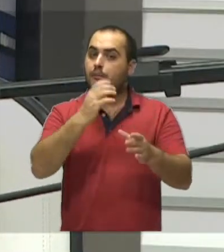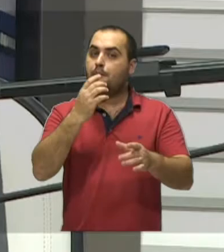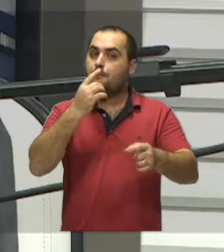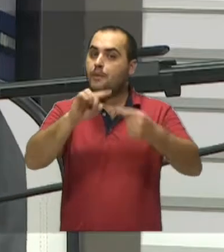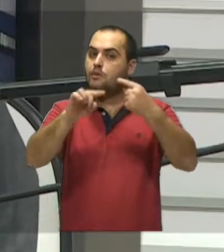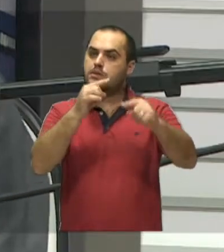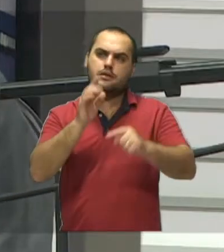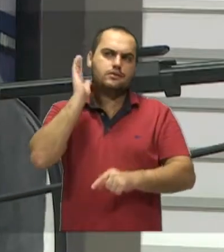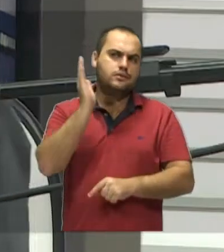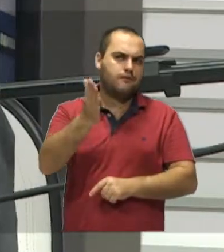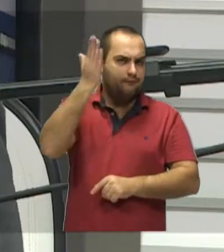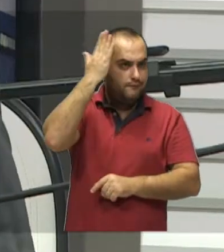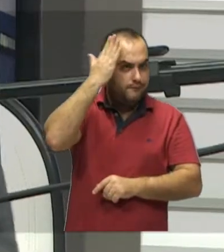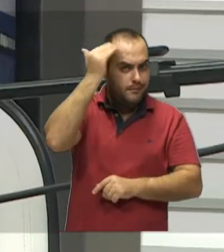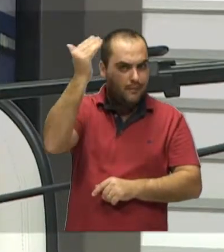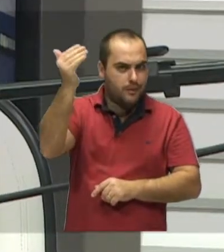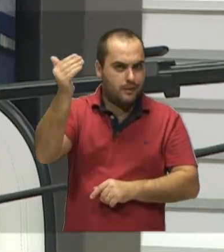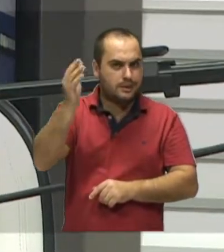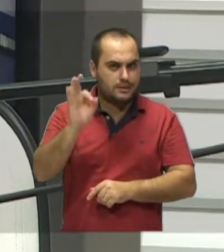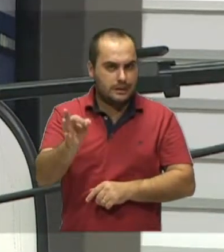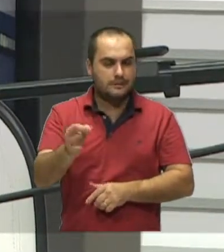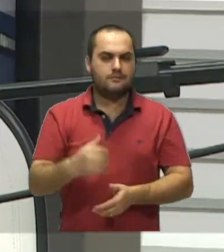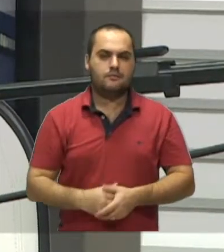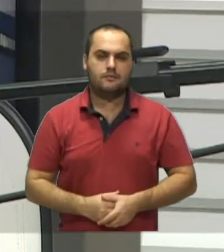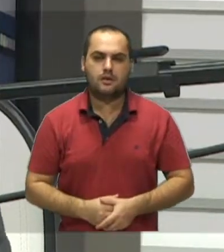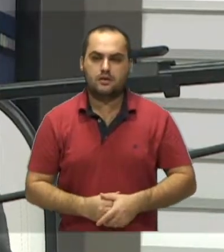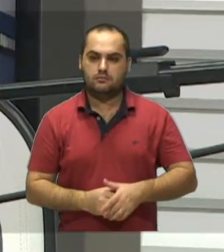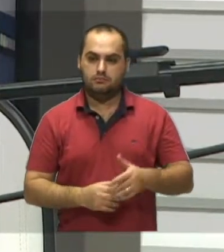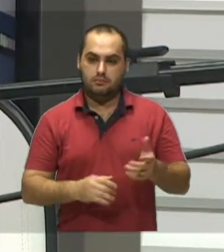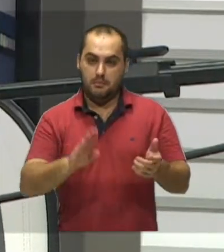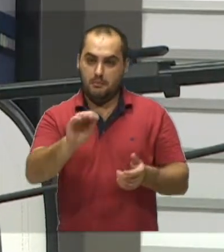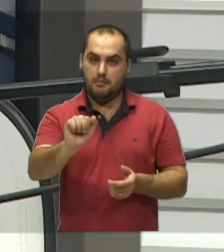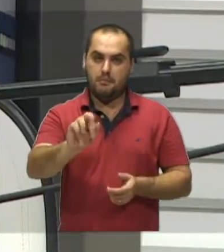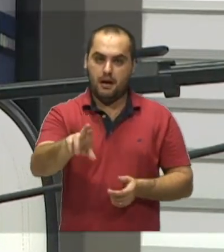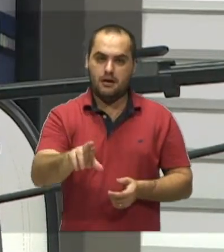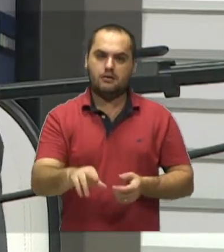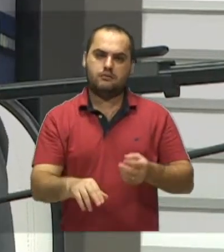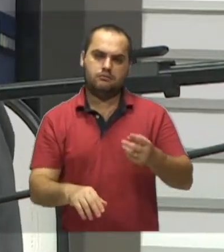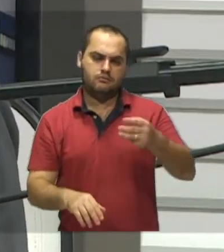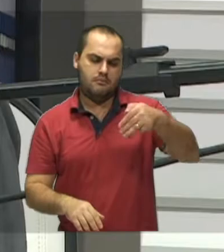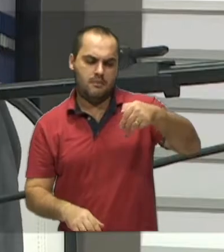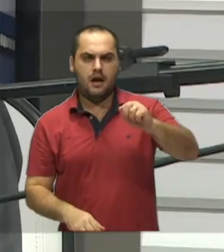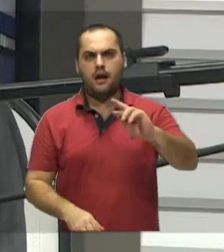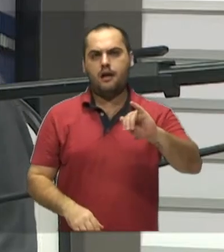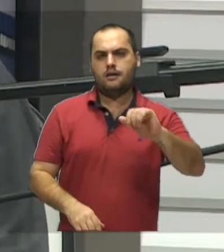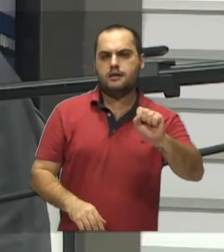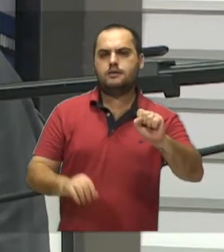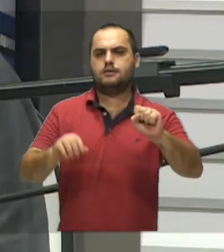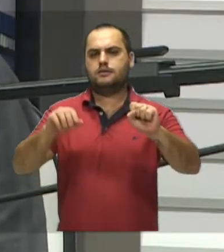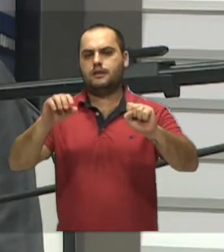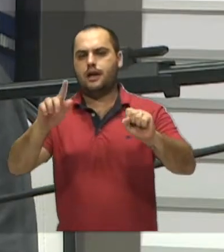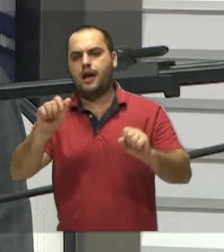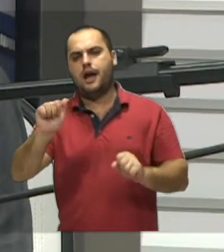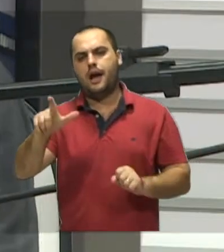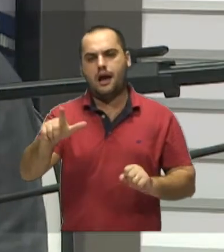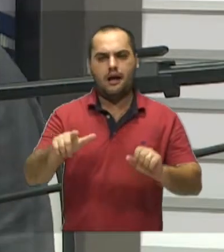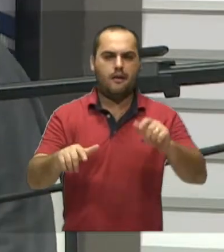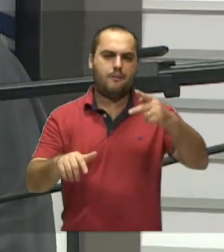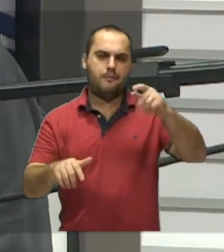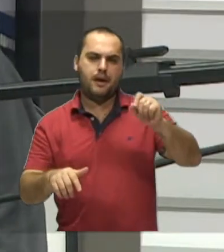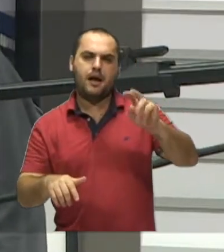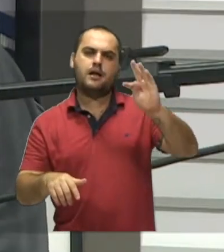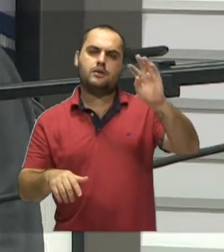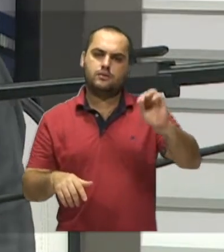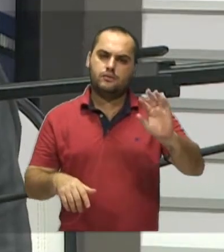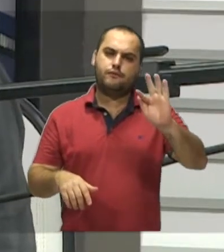né? No bar tal, você toca em barzinho, toca 2, 3, 4 horas, músicas da Marisa Monte, música da Maria Bethânia, da Gal Costa, do Pato Fu, da